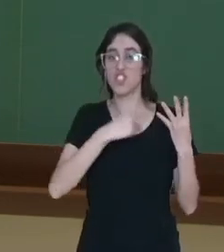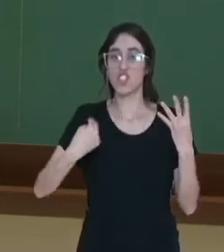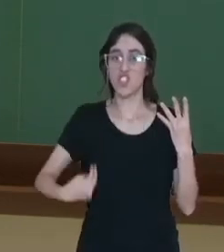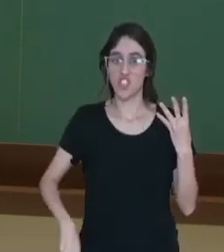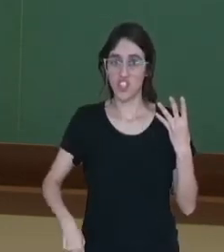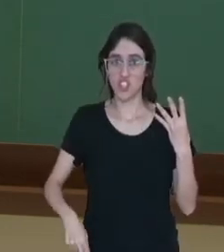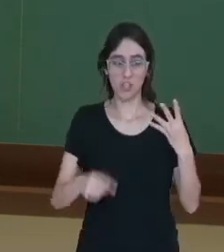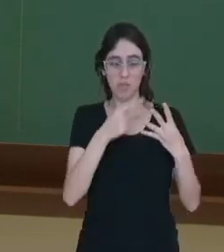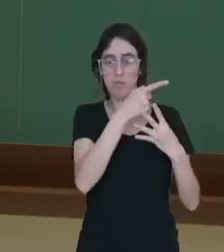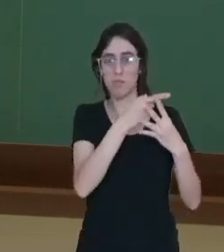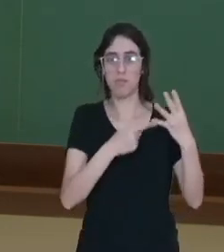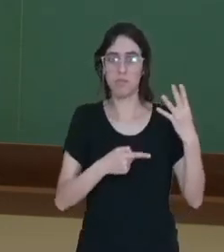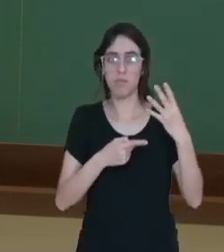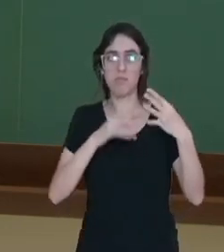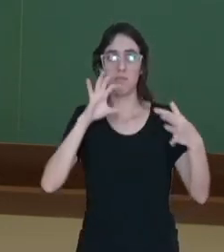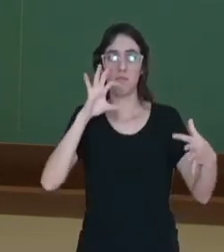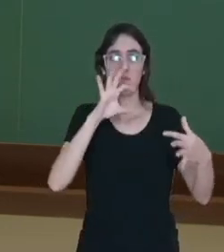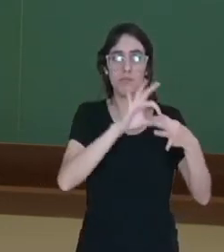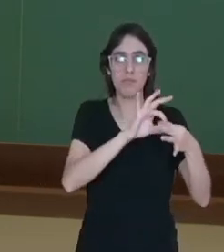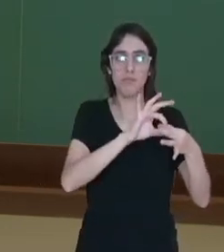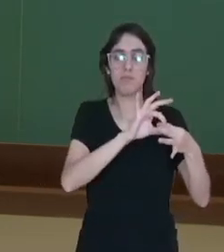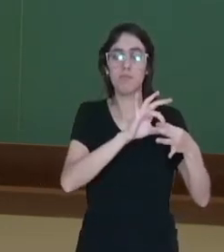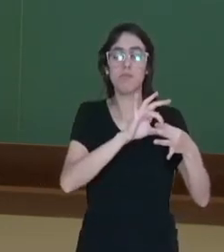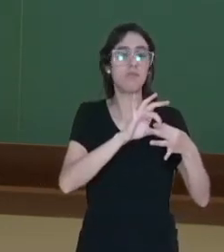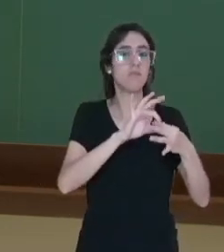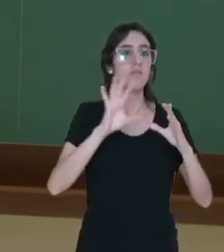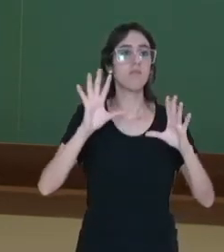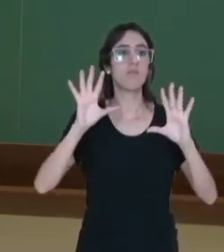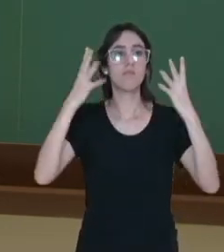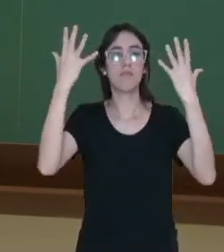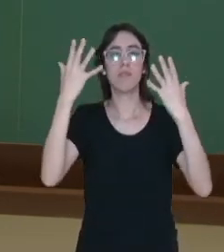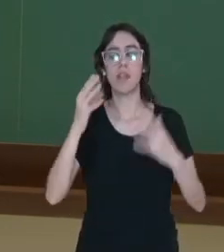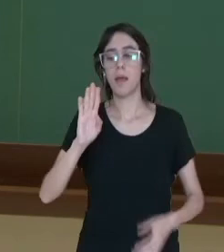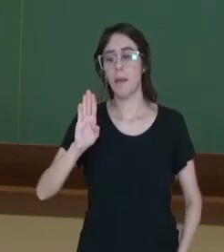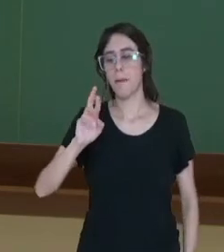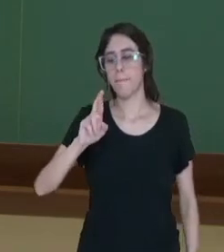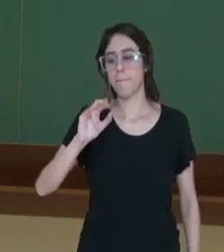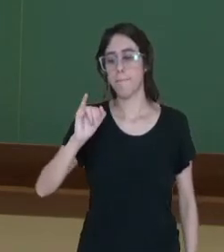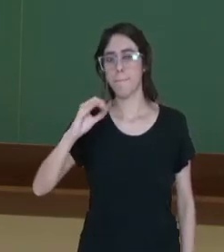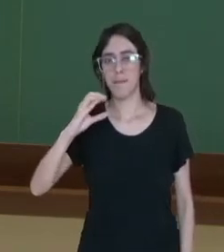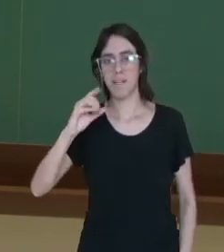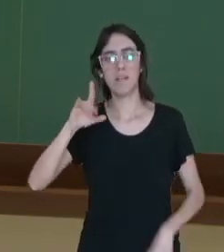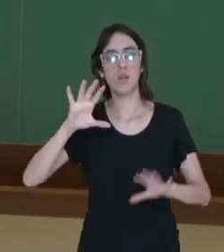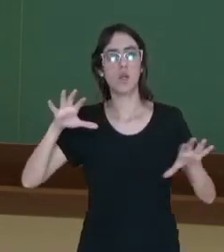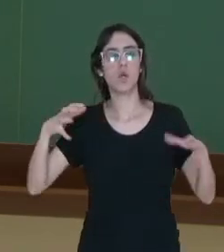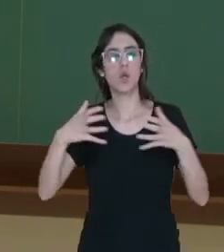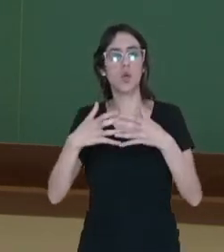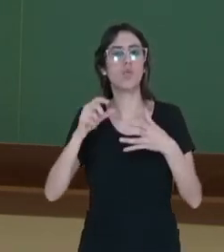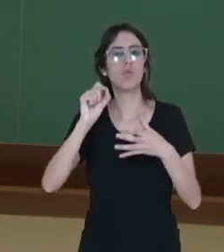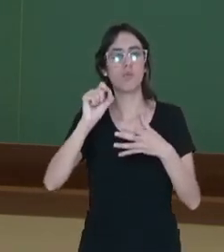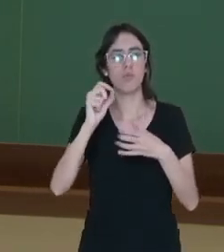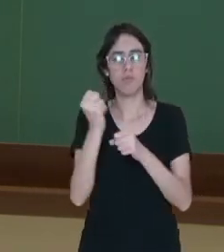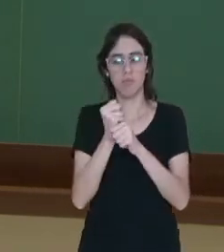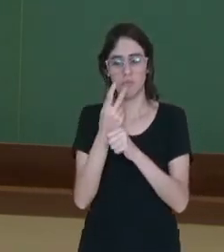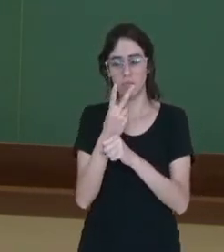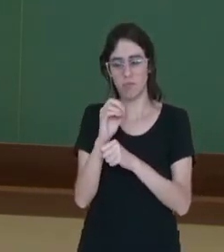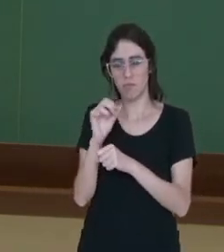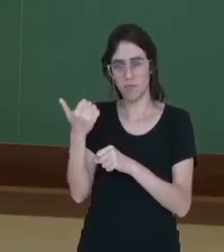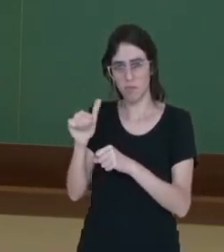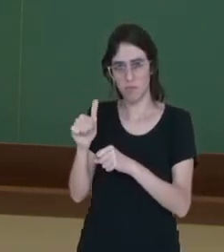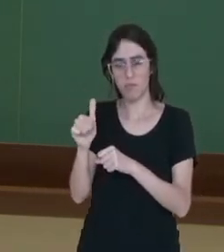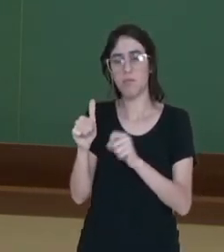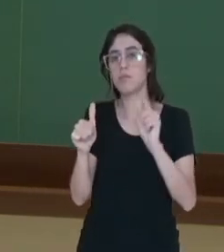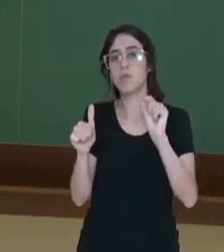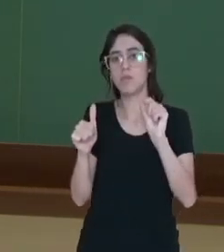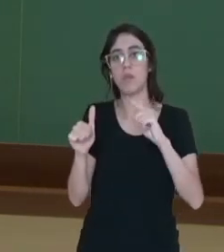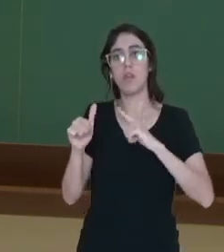Brasil e esses países emergentes, formando o BRIC. Esse grupo de países que ainda em 2011 recebeu como